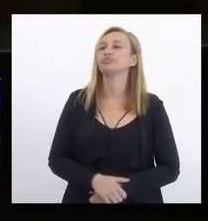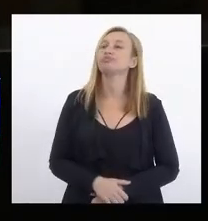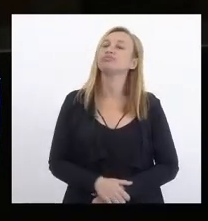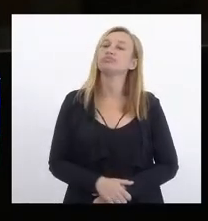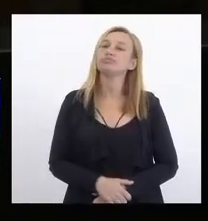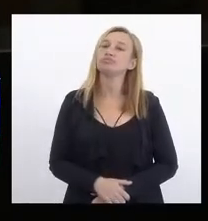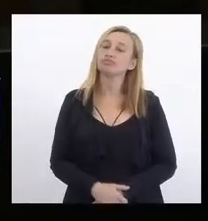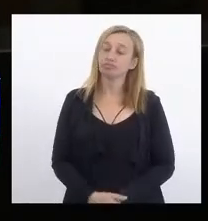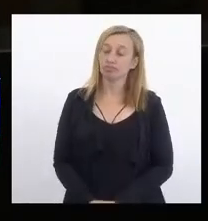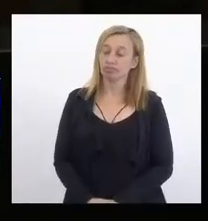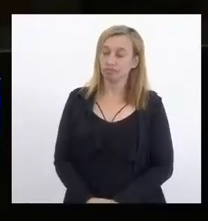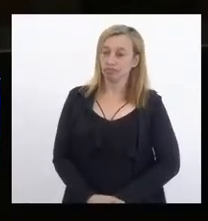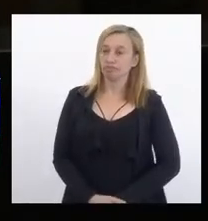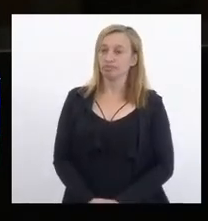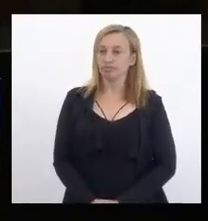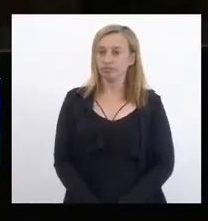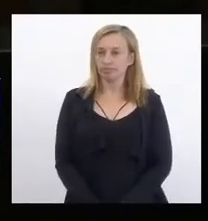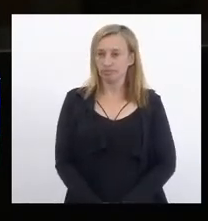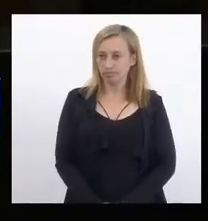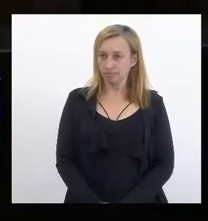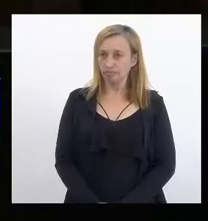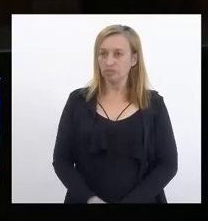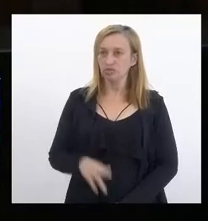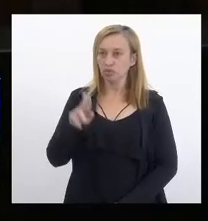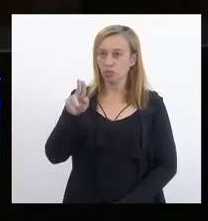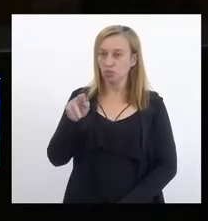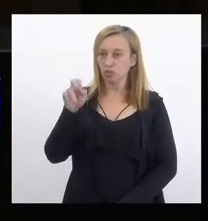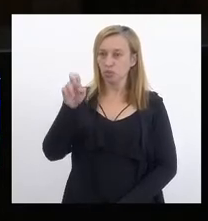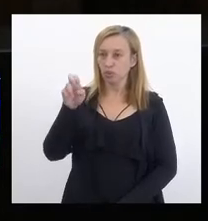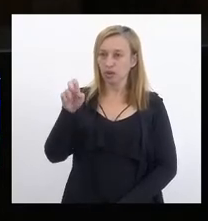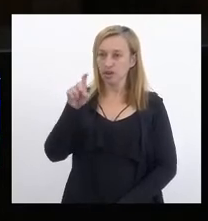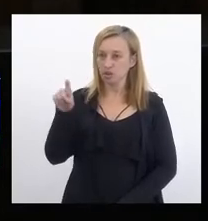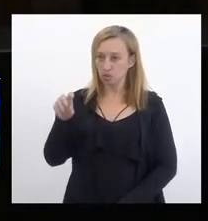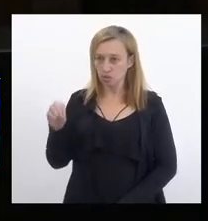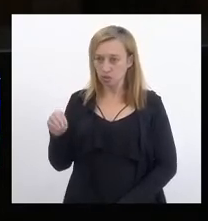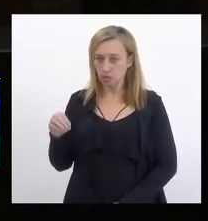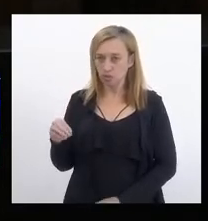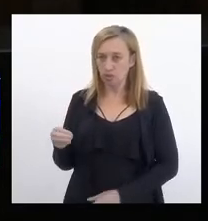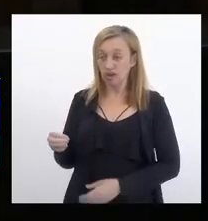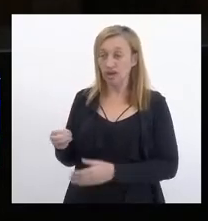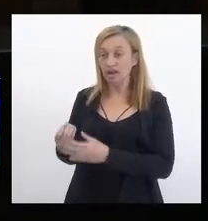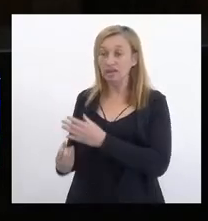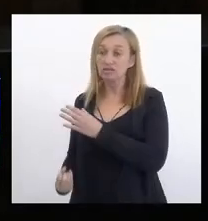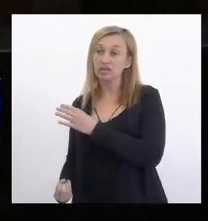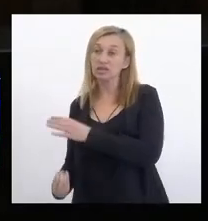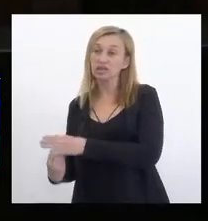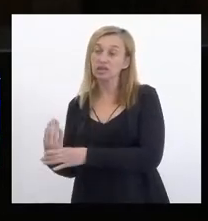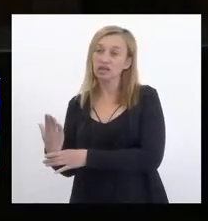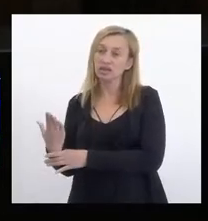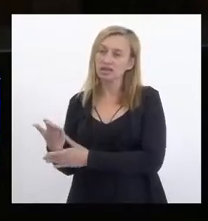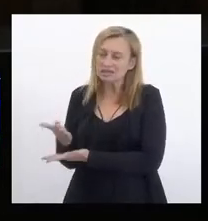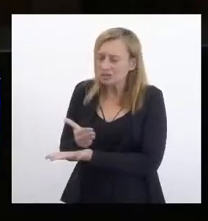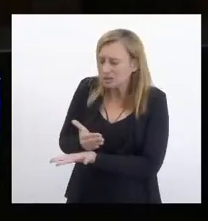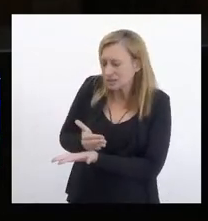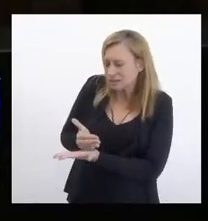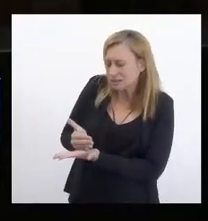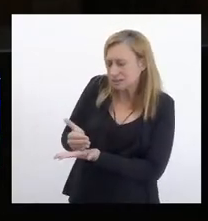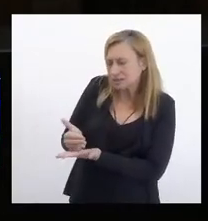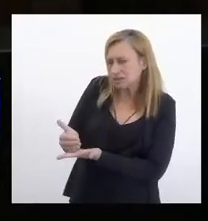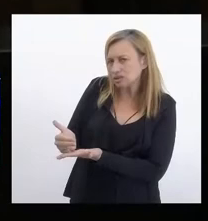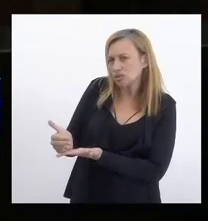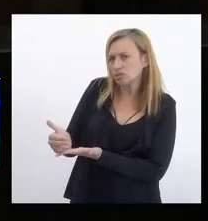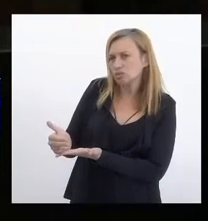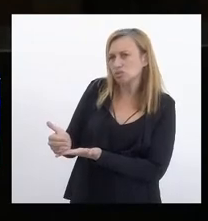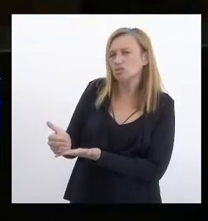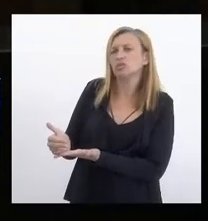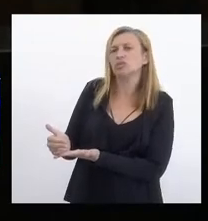veja bem, a UESO, ela nasceu e desde o seu nascimento